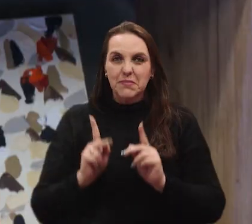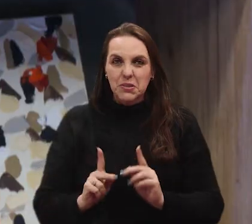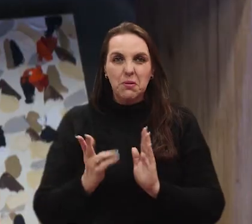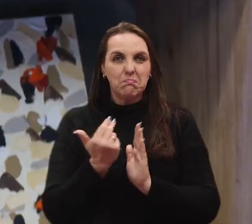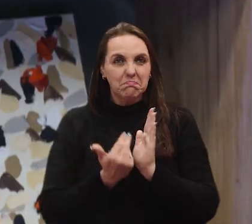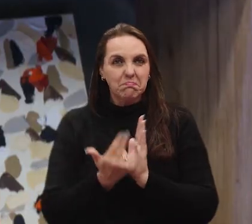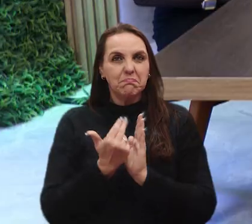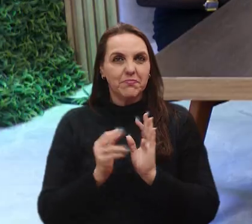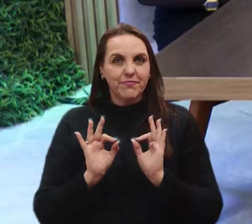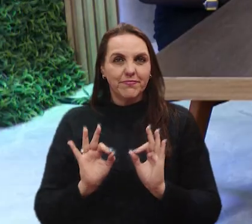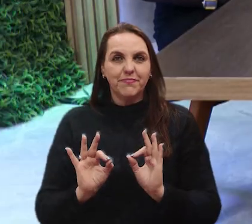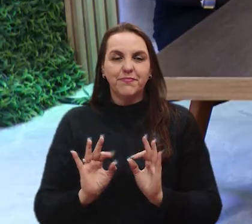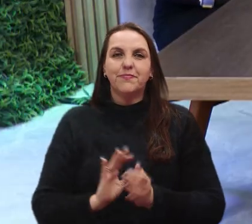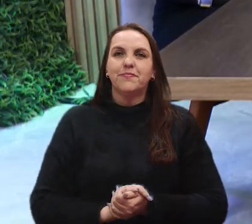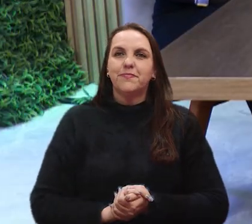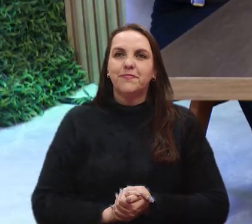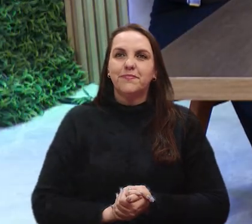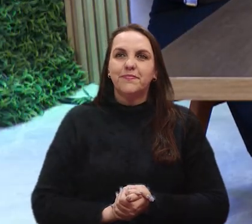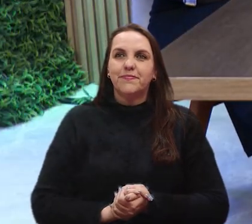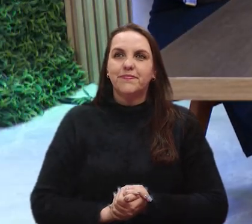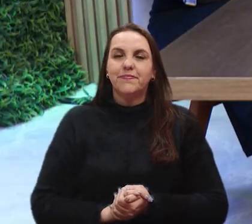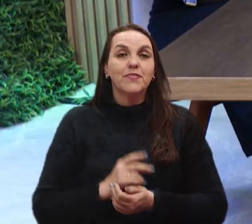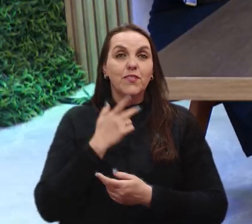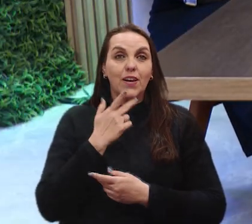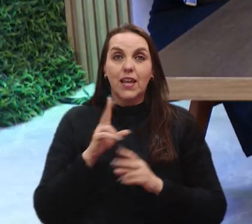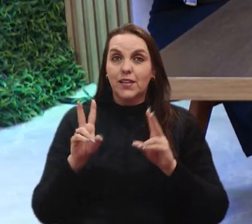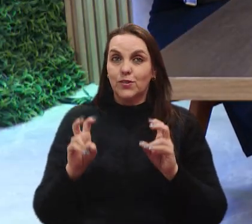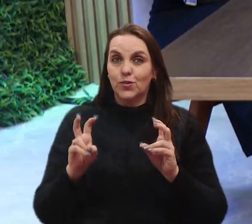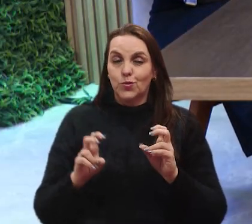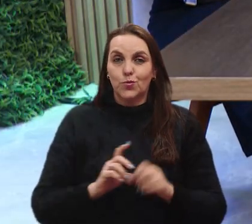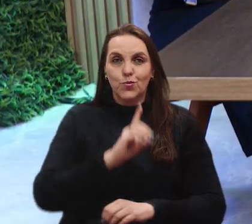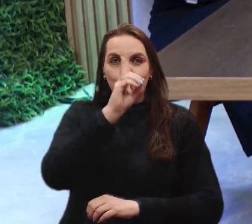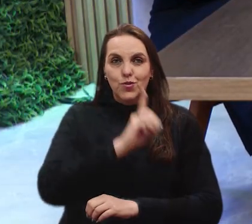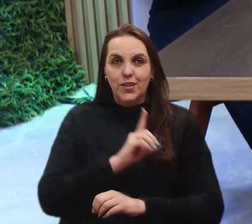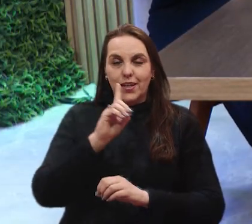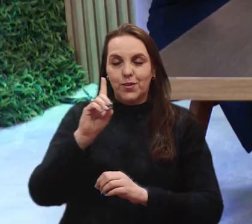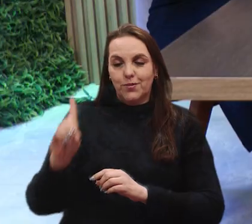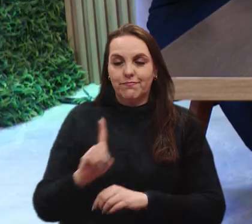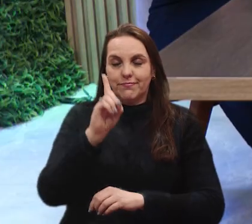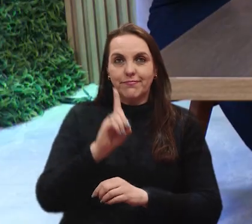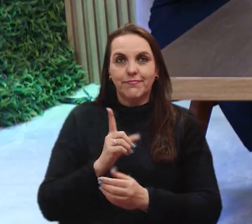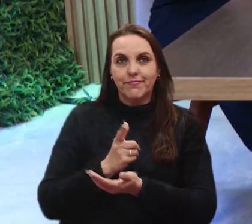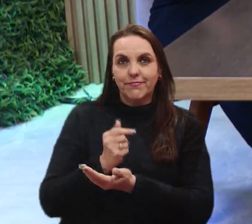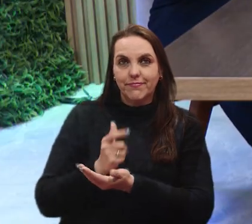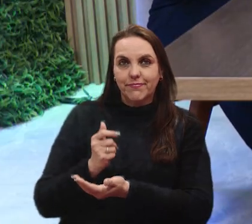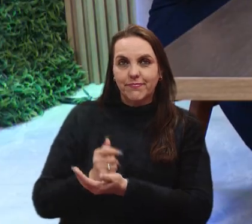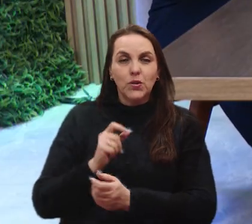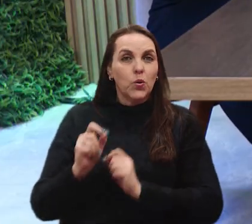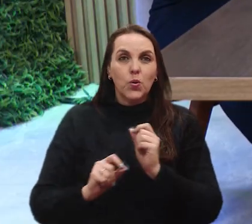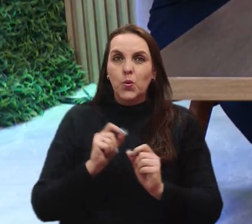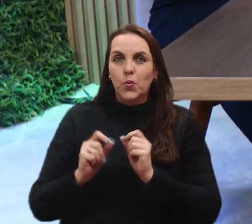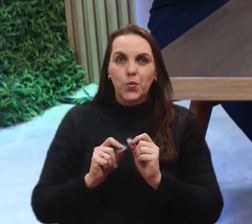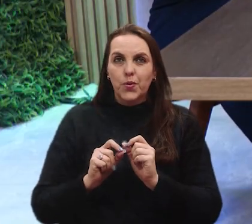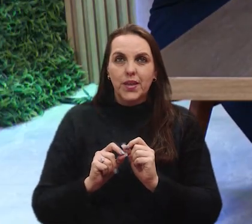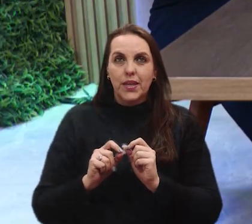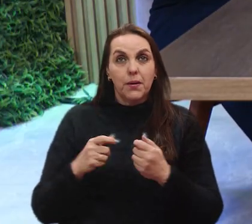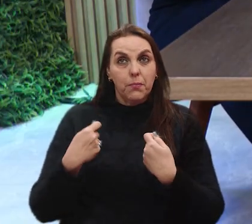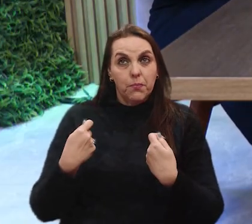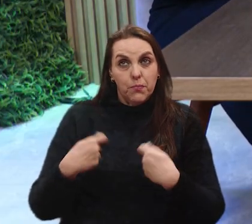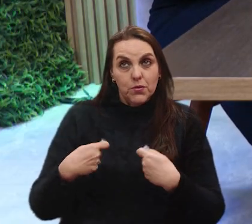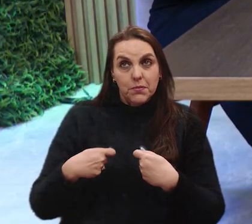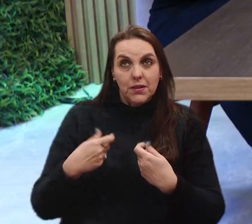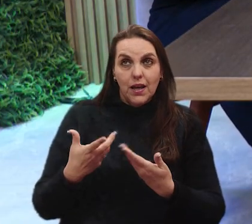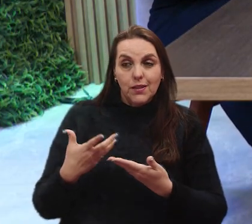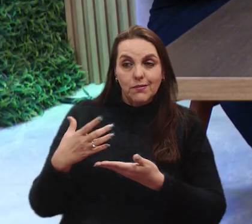se puxando por aqui também. Gente, hoje nós vamos falar sobre o direito do consumidor. E o que exatamente a gente pode buscar